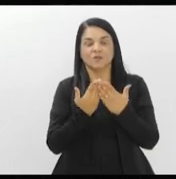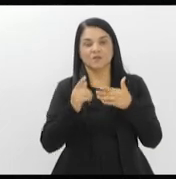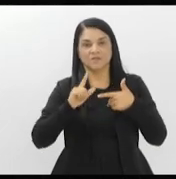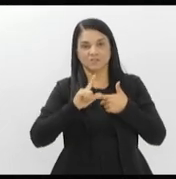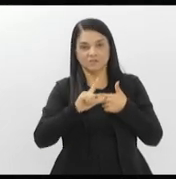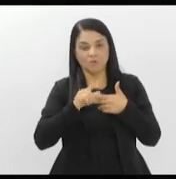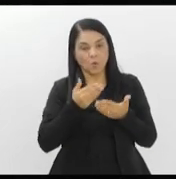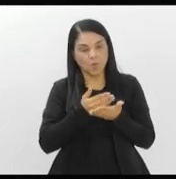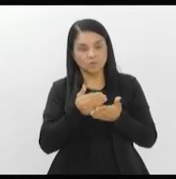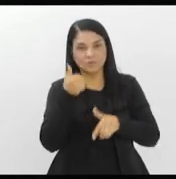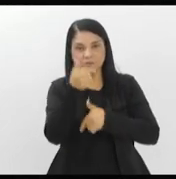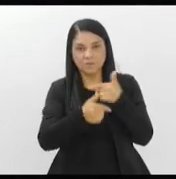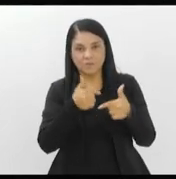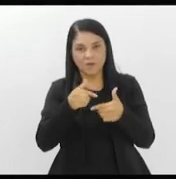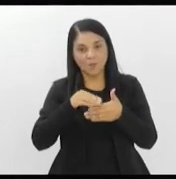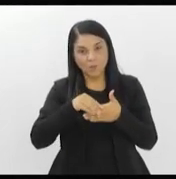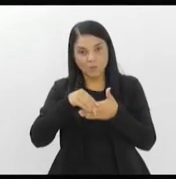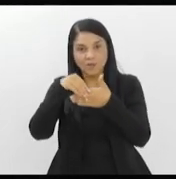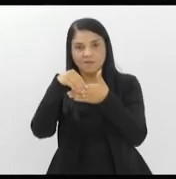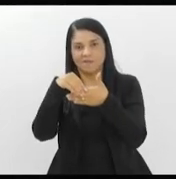trabalhar como guia,